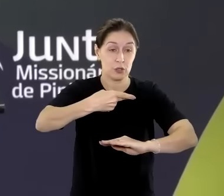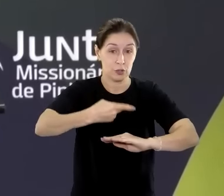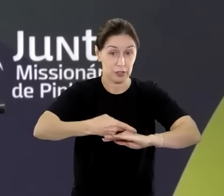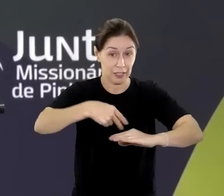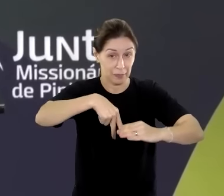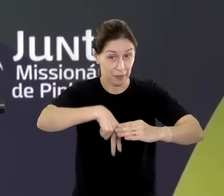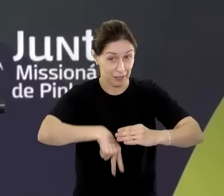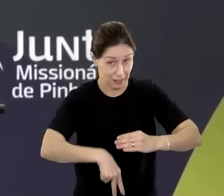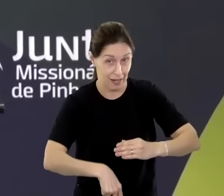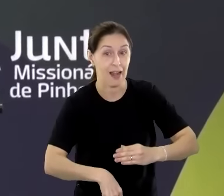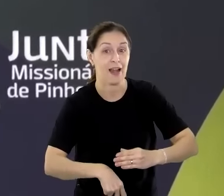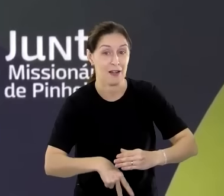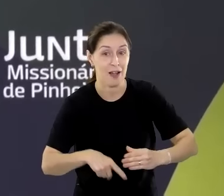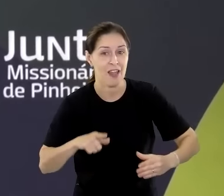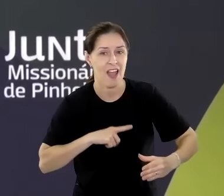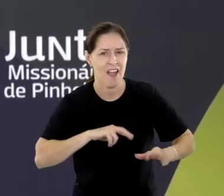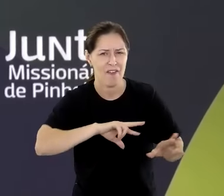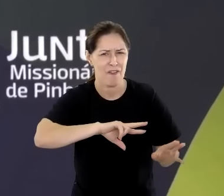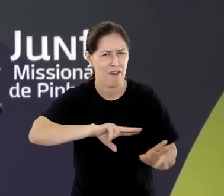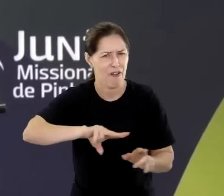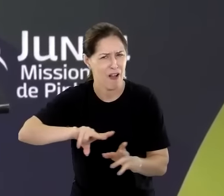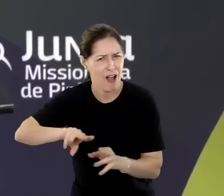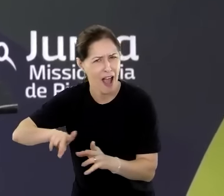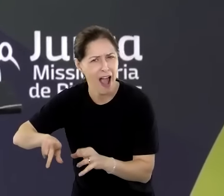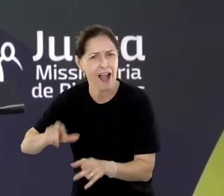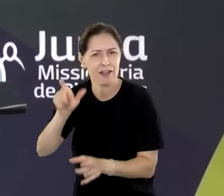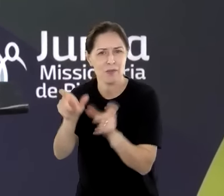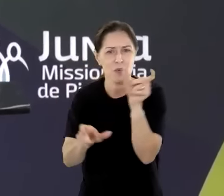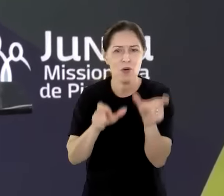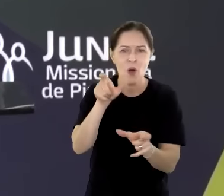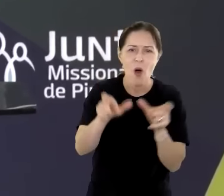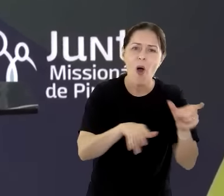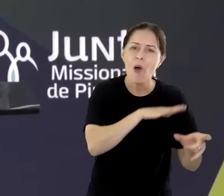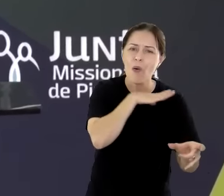A gente começa a chorar, começa a sofrer por coisa que não está acontecendo.